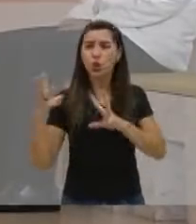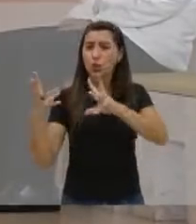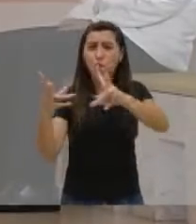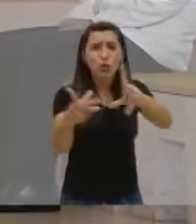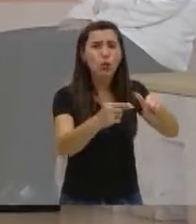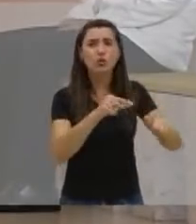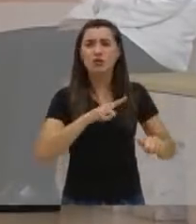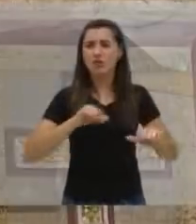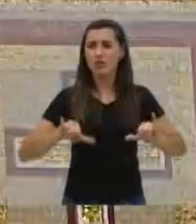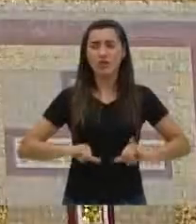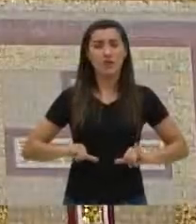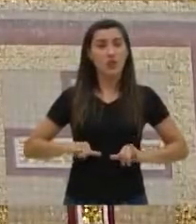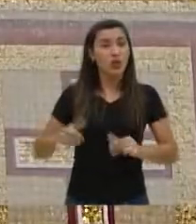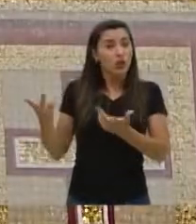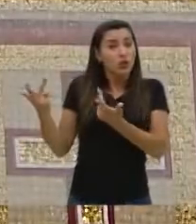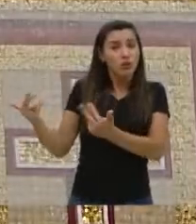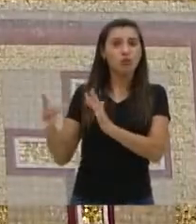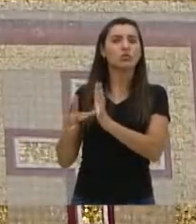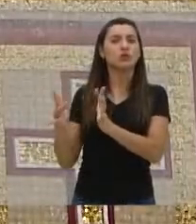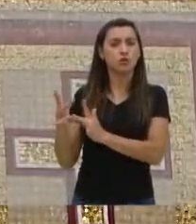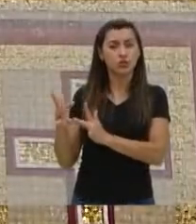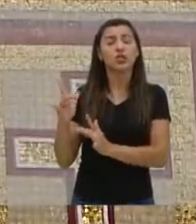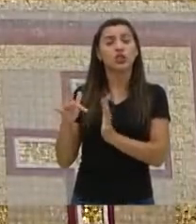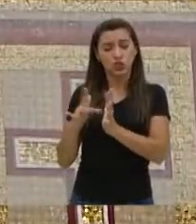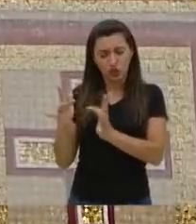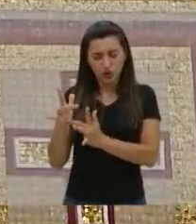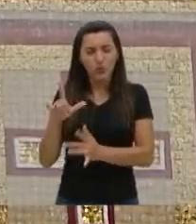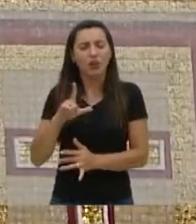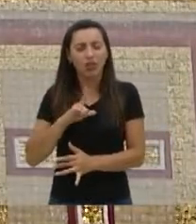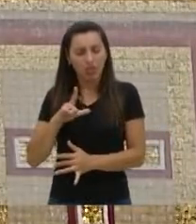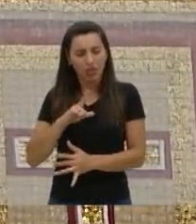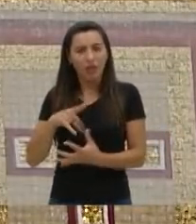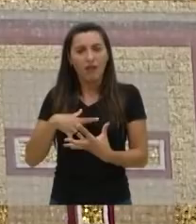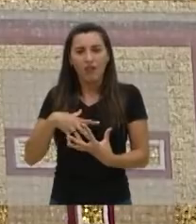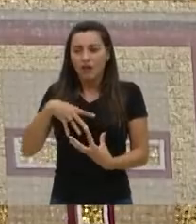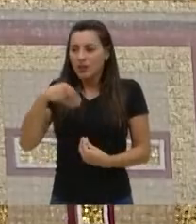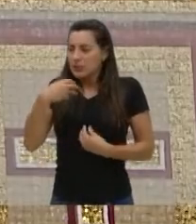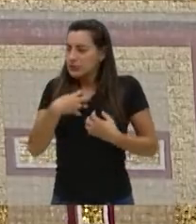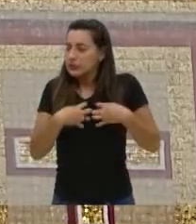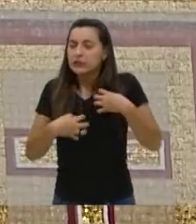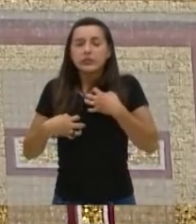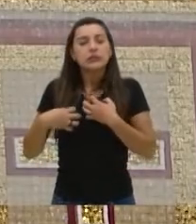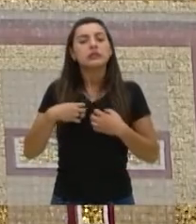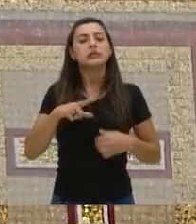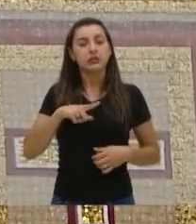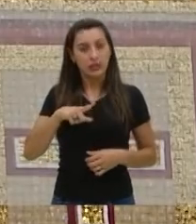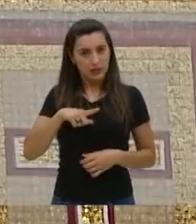João lembra, Jesus se angustiou, minha alma está angustiada.